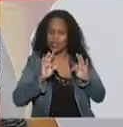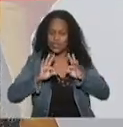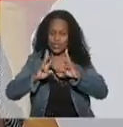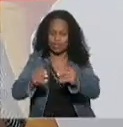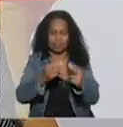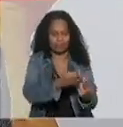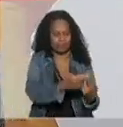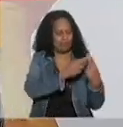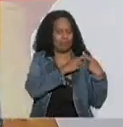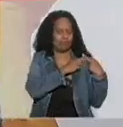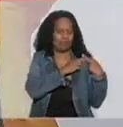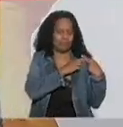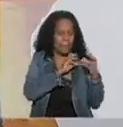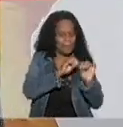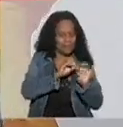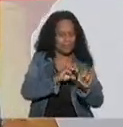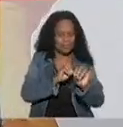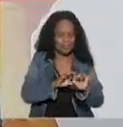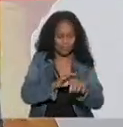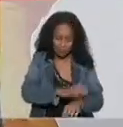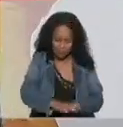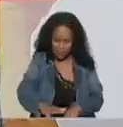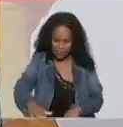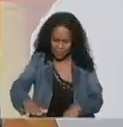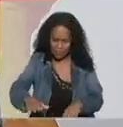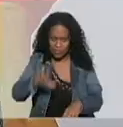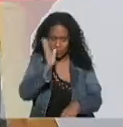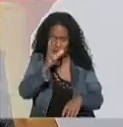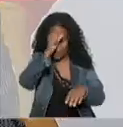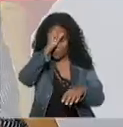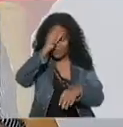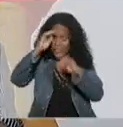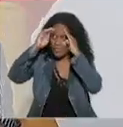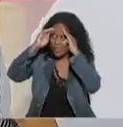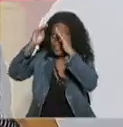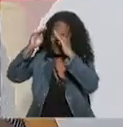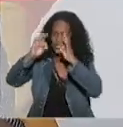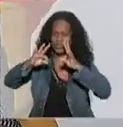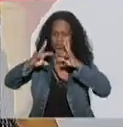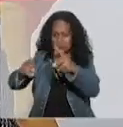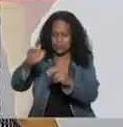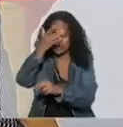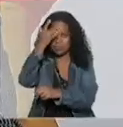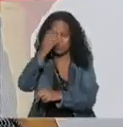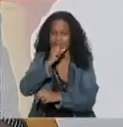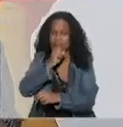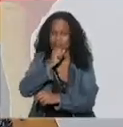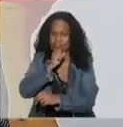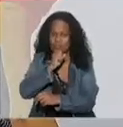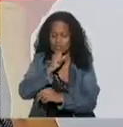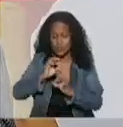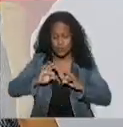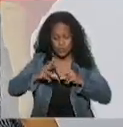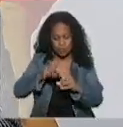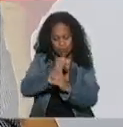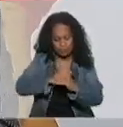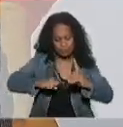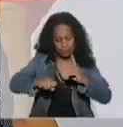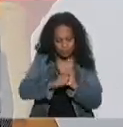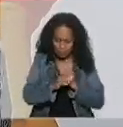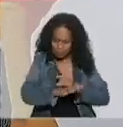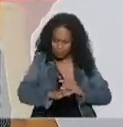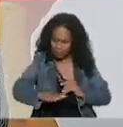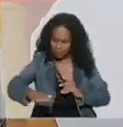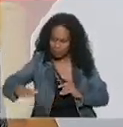aprendem desde pequenos a respeitar todos os adultos, todos os mais velhos. Então toda essa construção social da infância